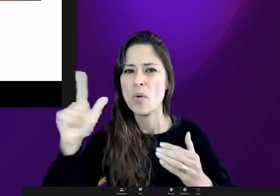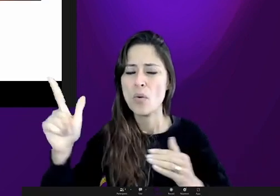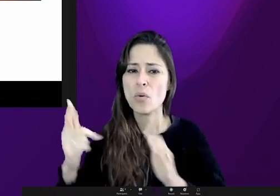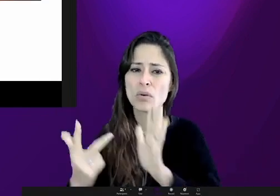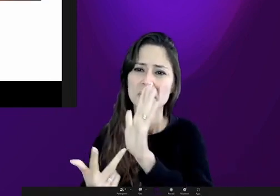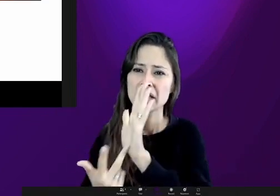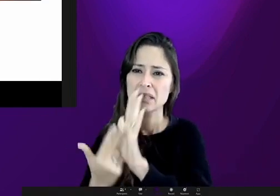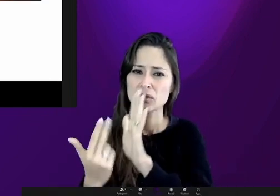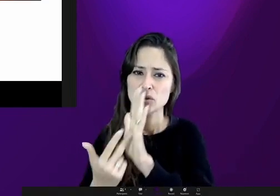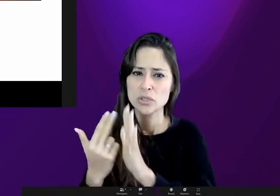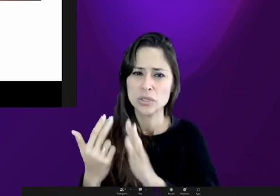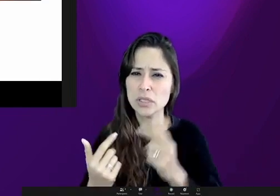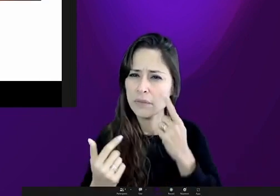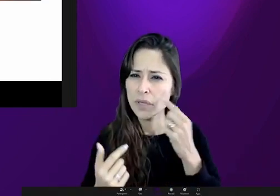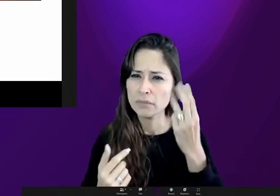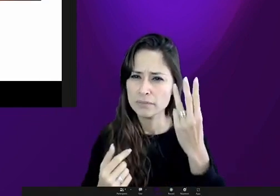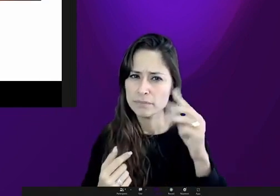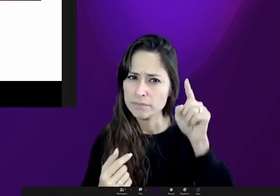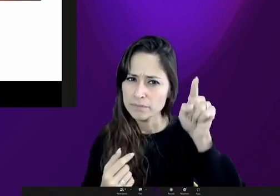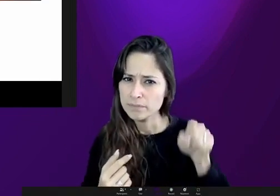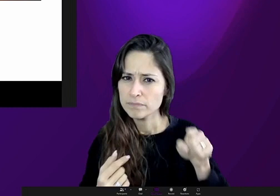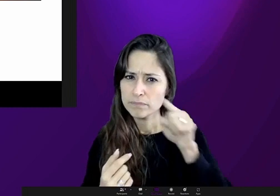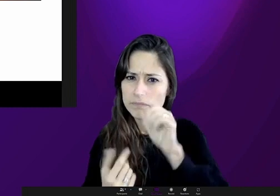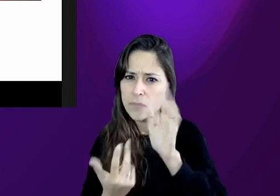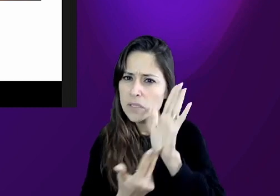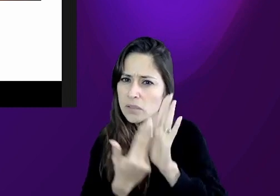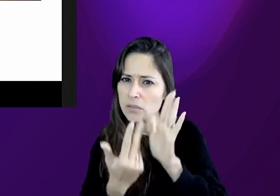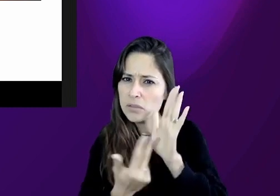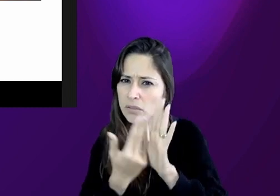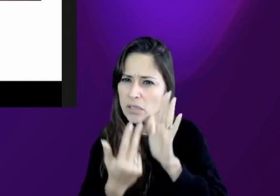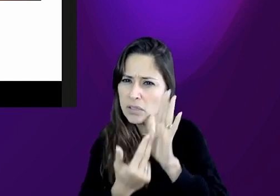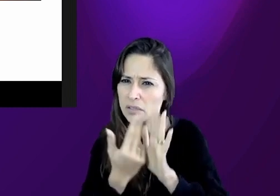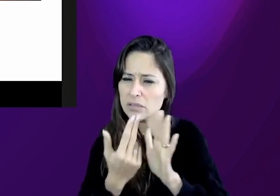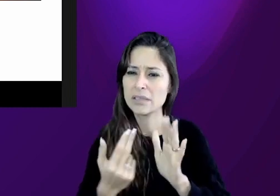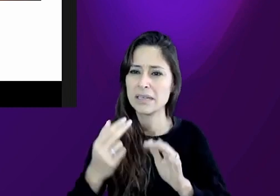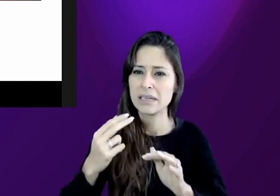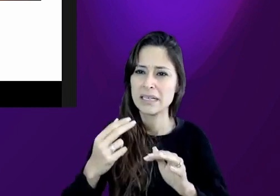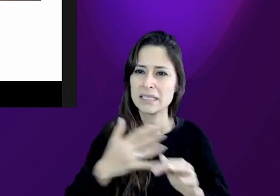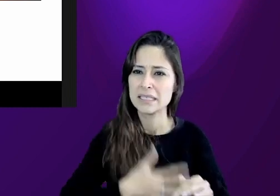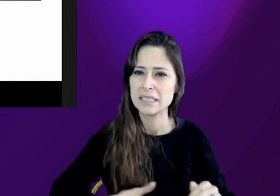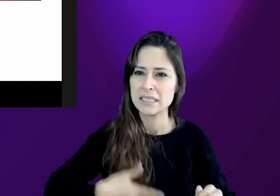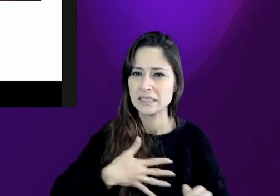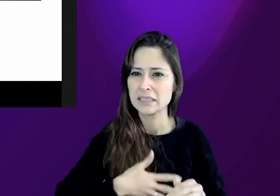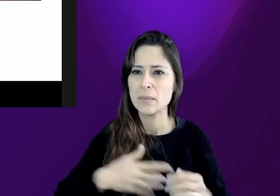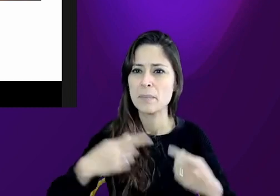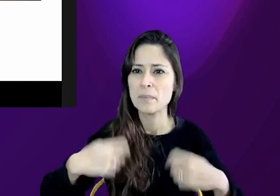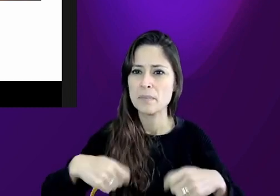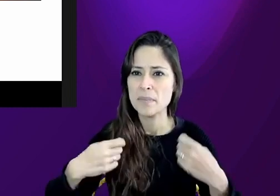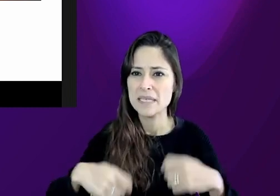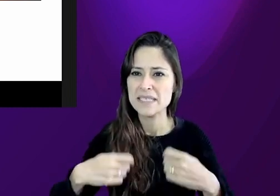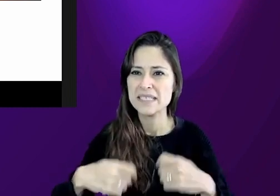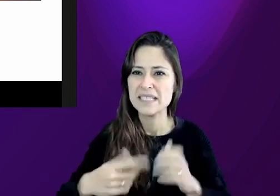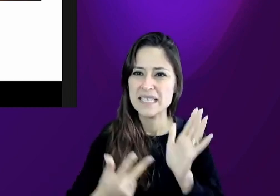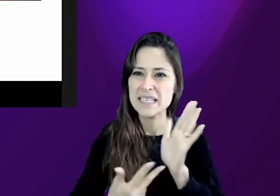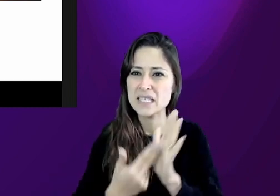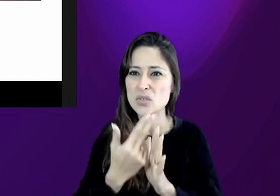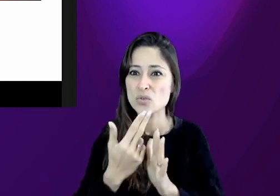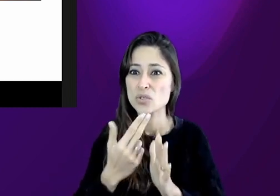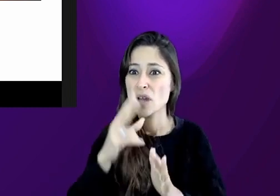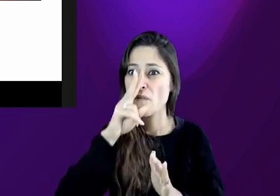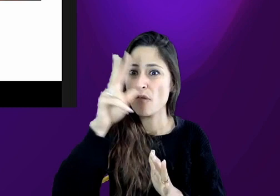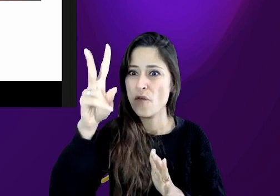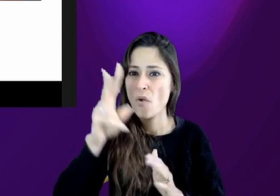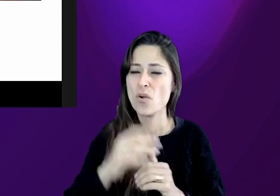exemplos. Cirurgias na qual gastrectomia total, onde nós precisamos fazer uma anastomose alta, esôfago